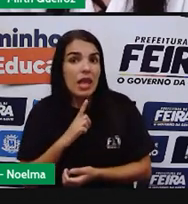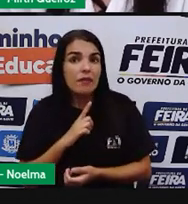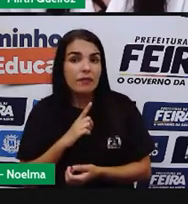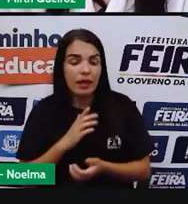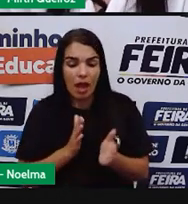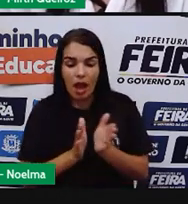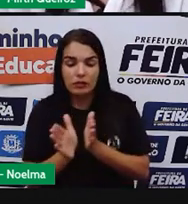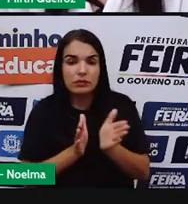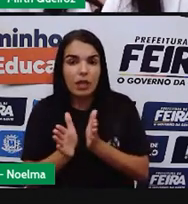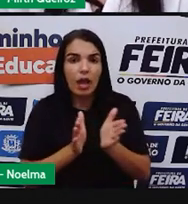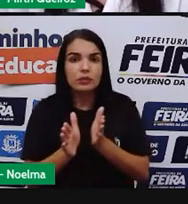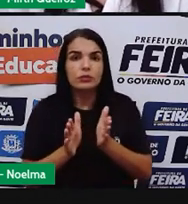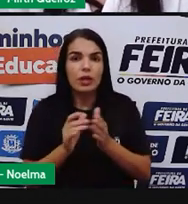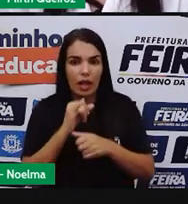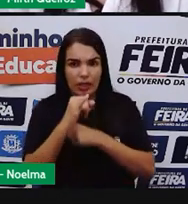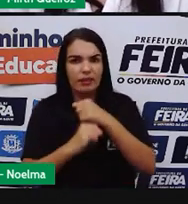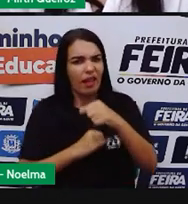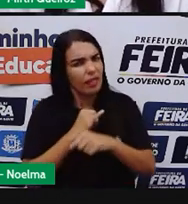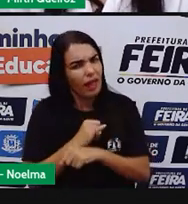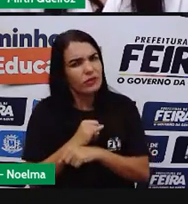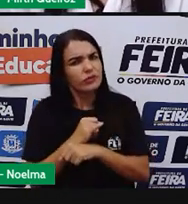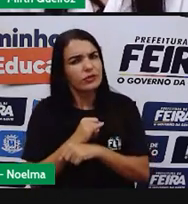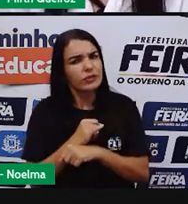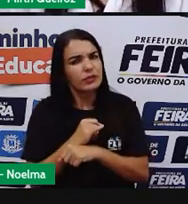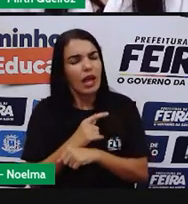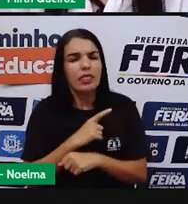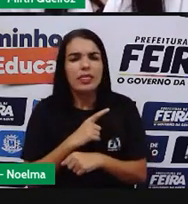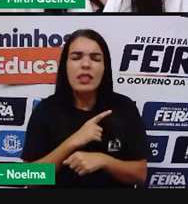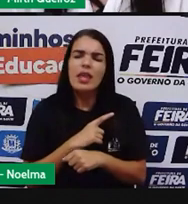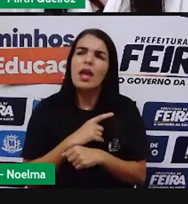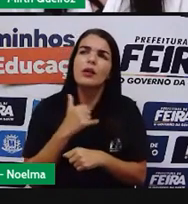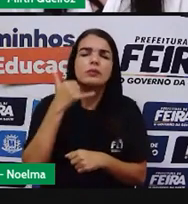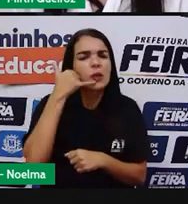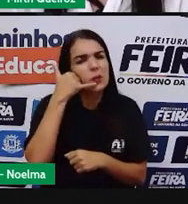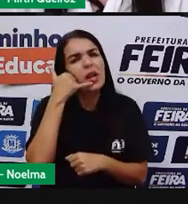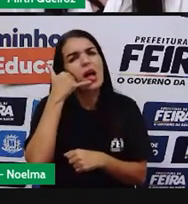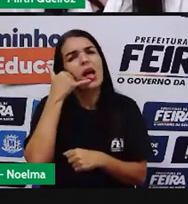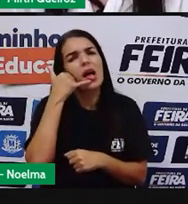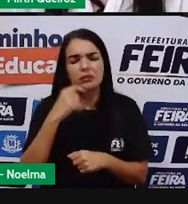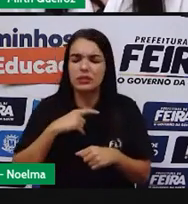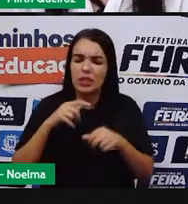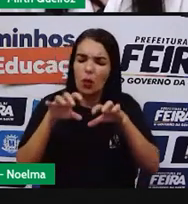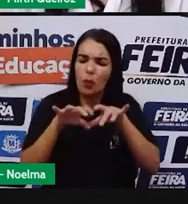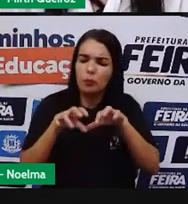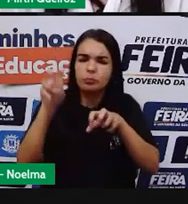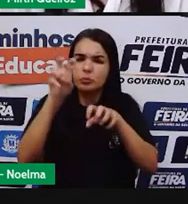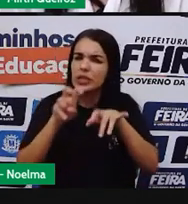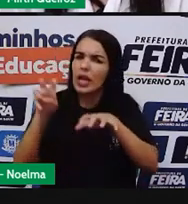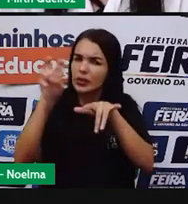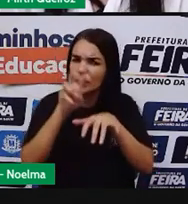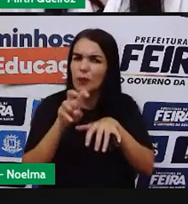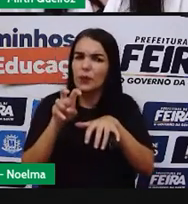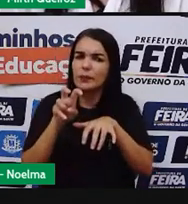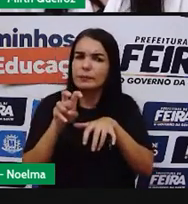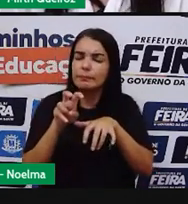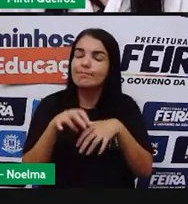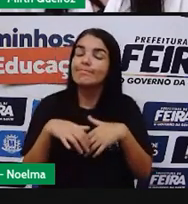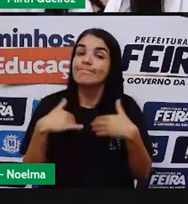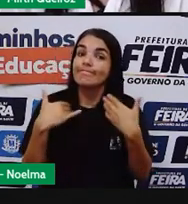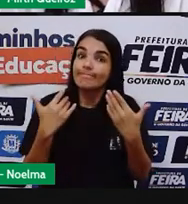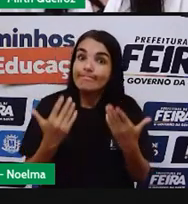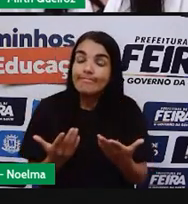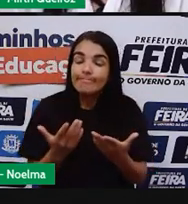início? Vocês tinham em mãos um celular, um notebook, um computador para que vocês pudessem acompanhar essas